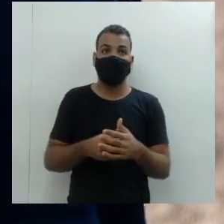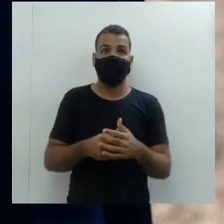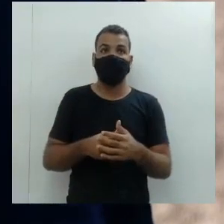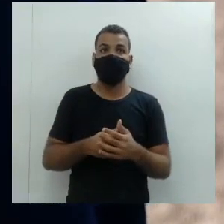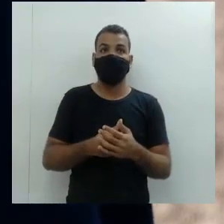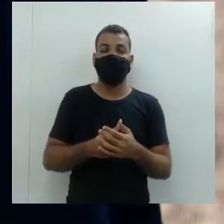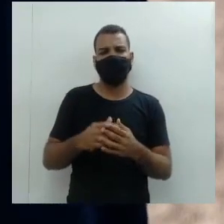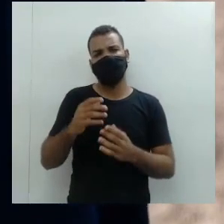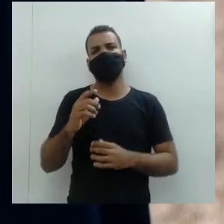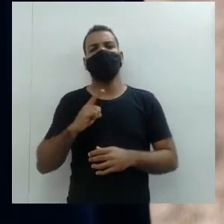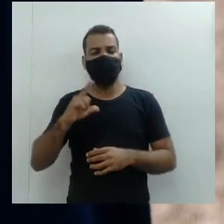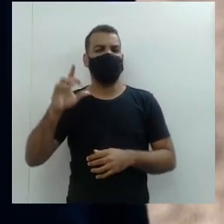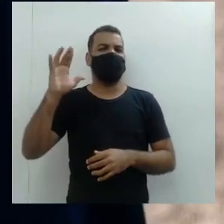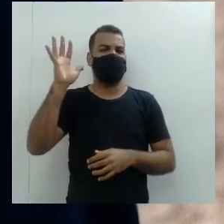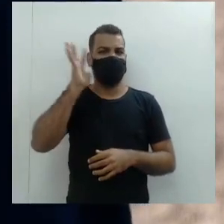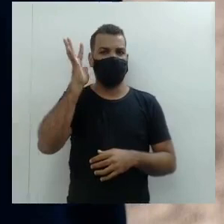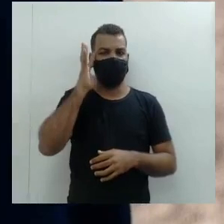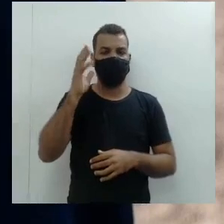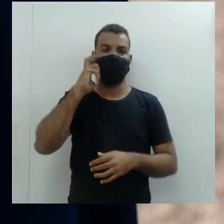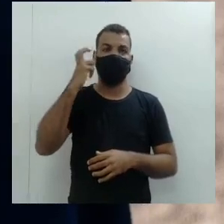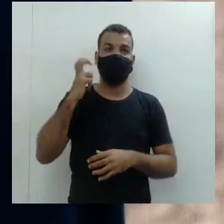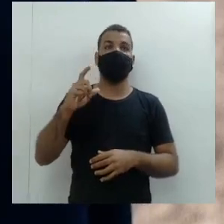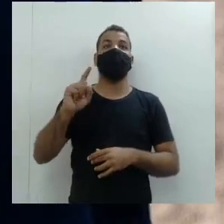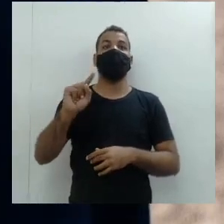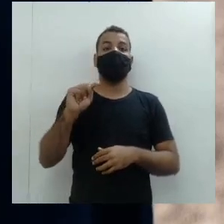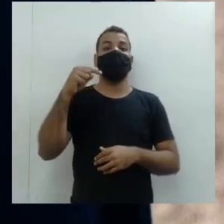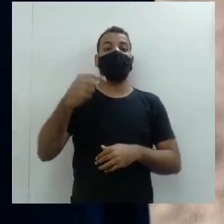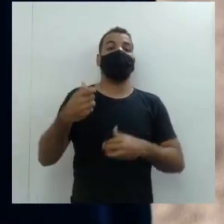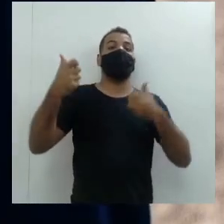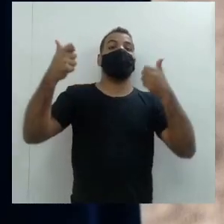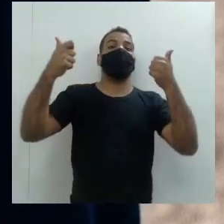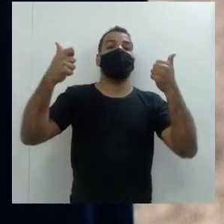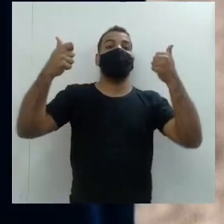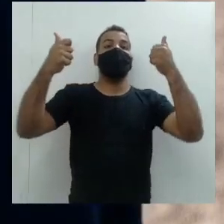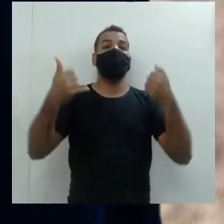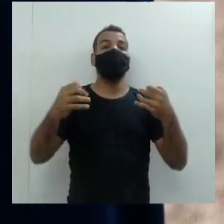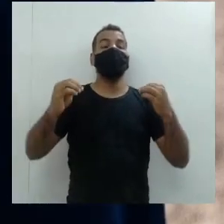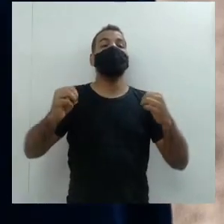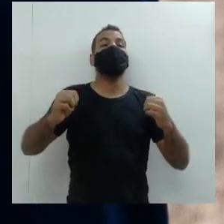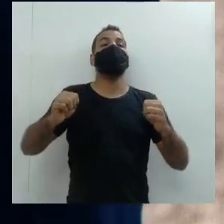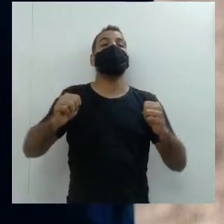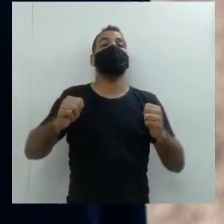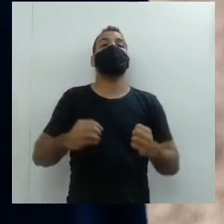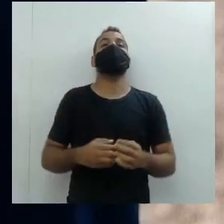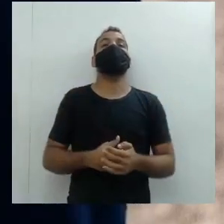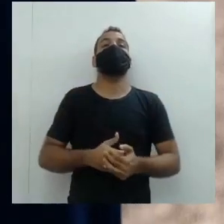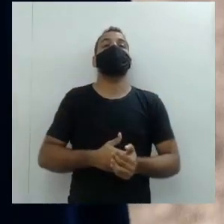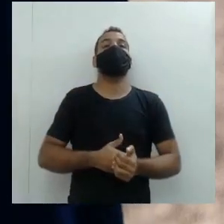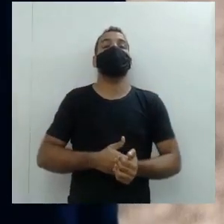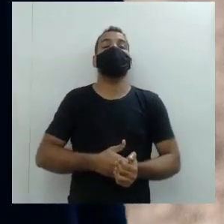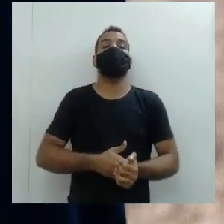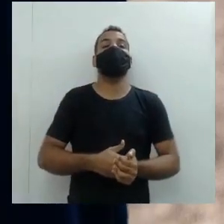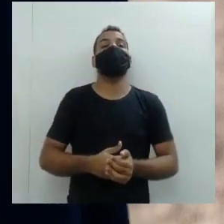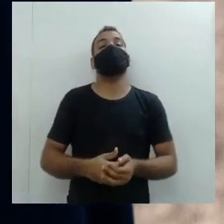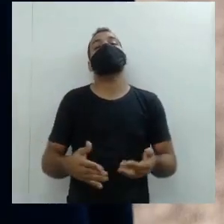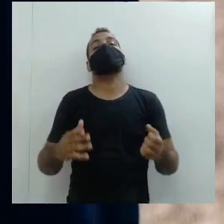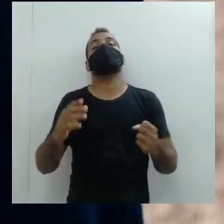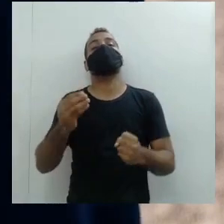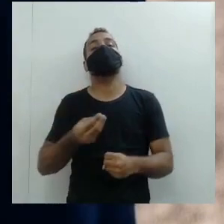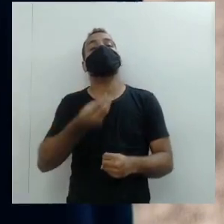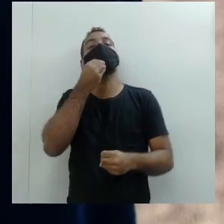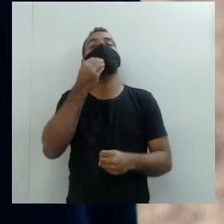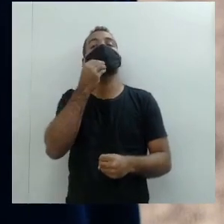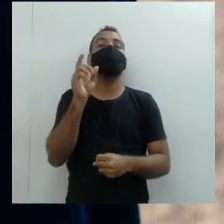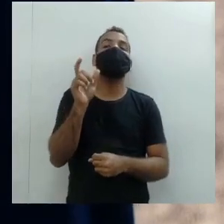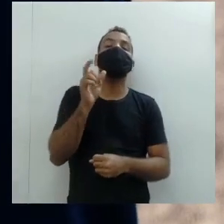um pensamento por trás. E depois ele explica o que é que o levou a construir essa hipótese. Ou seja,